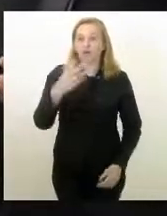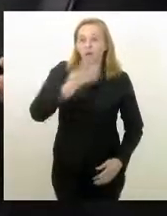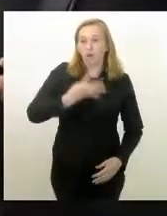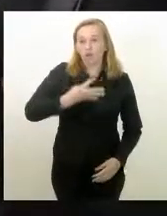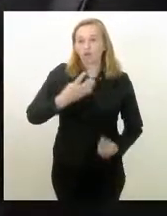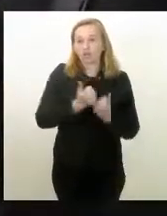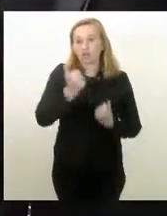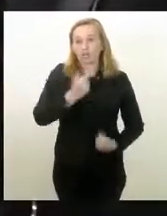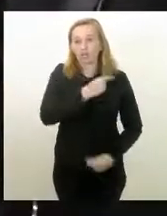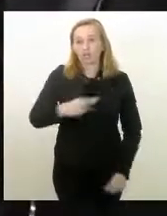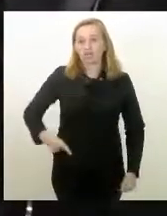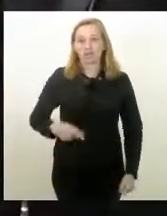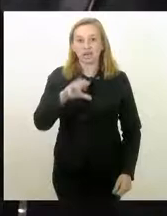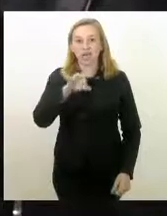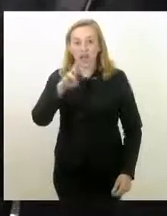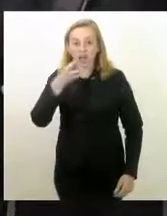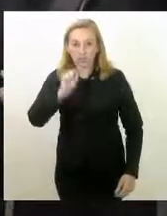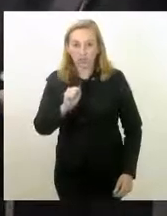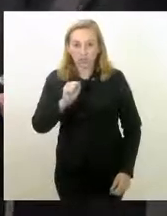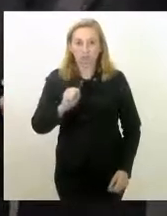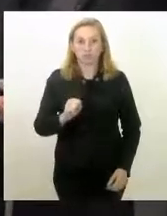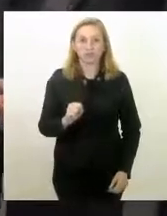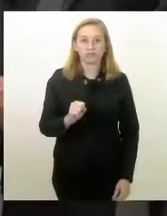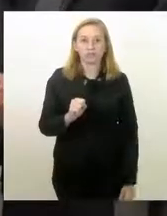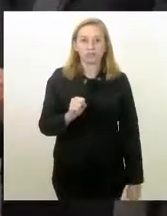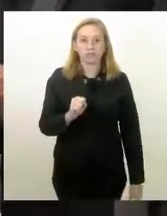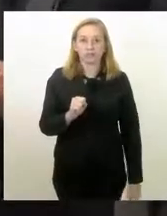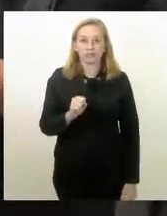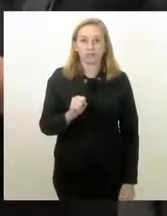Quarto vice-presidente, Carlos Macedo.